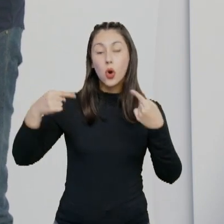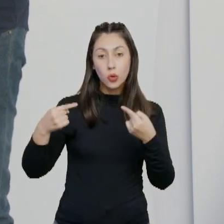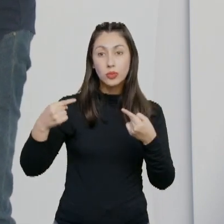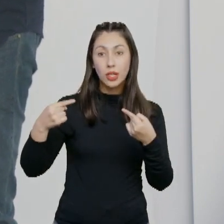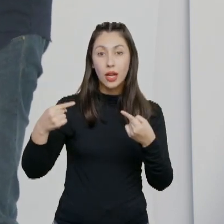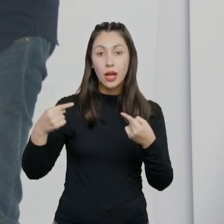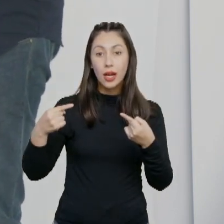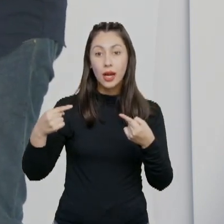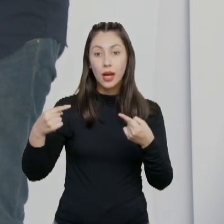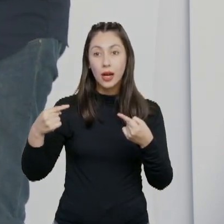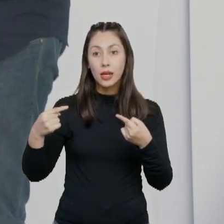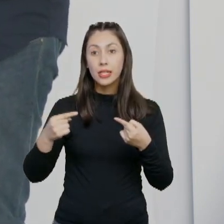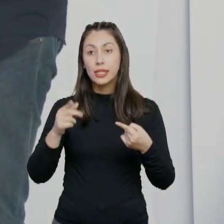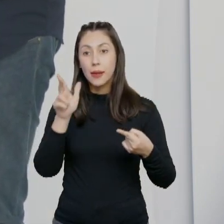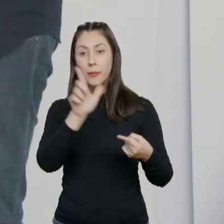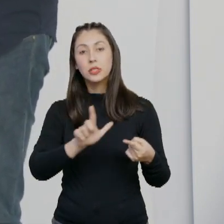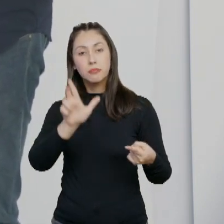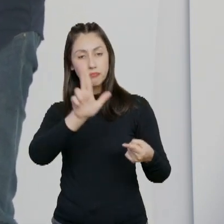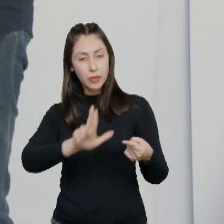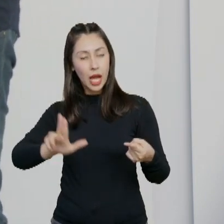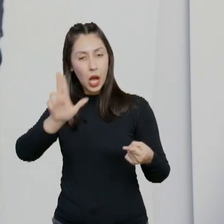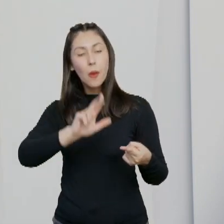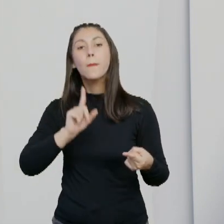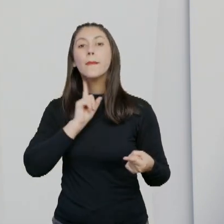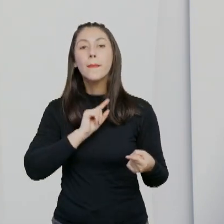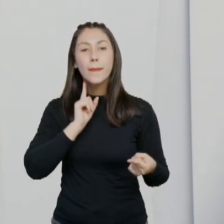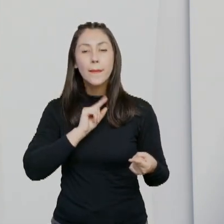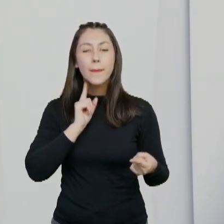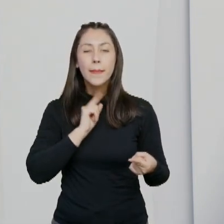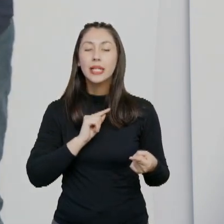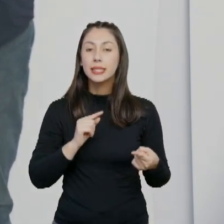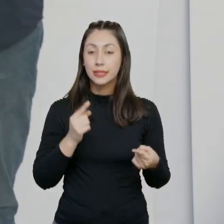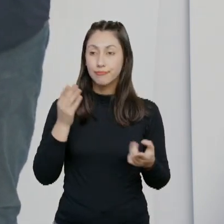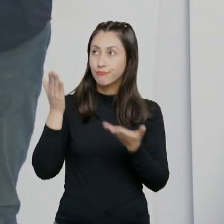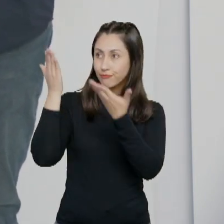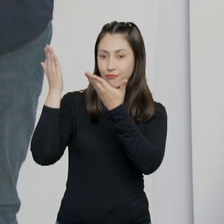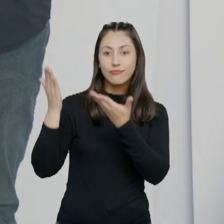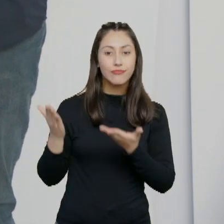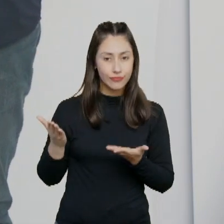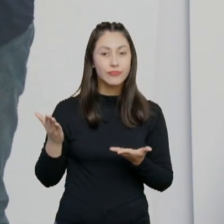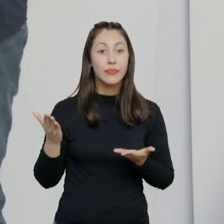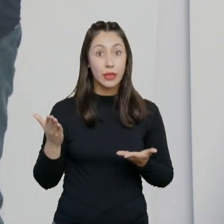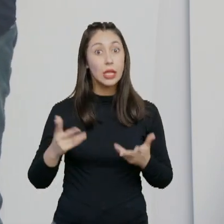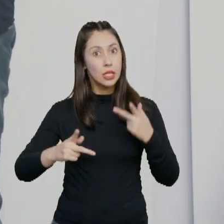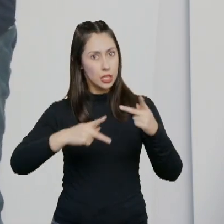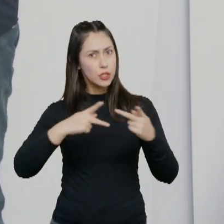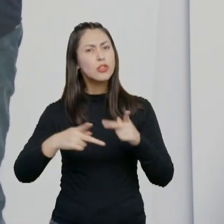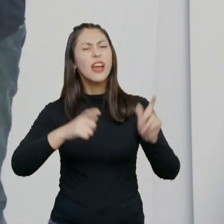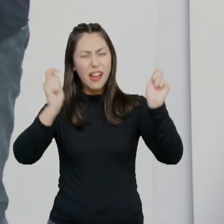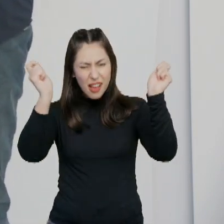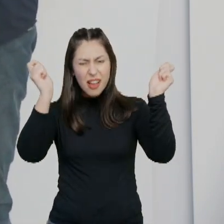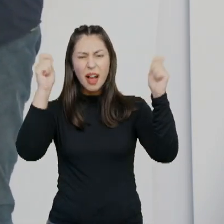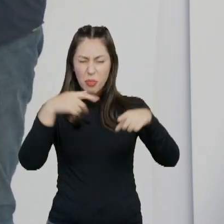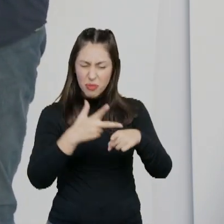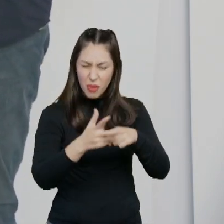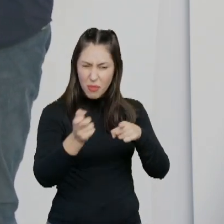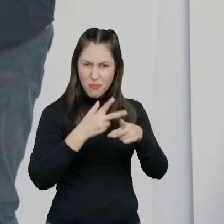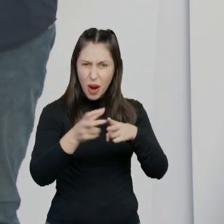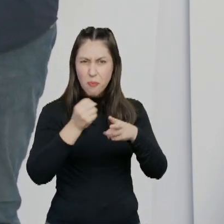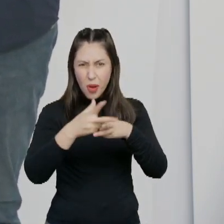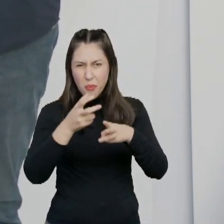quarta-feira contra o Praia Clube de Minas, 19h45. Essa é a caminhada do São José. E o São José tem condições de gabaritar,